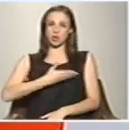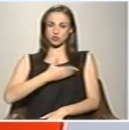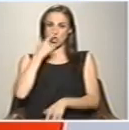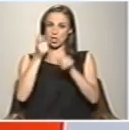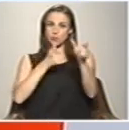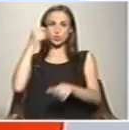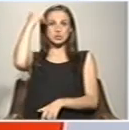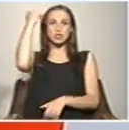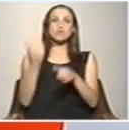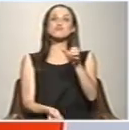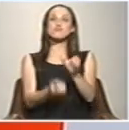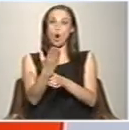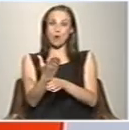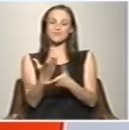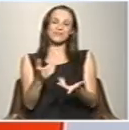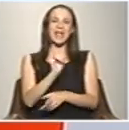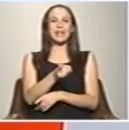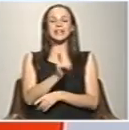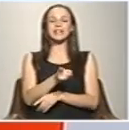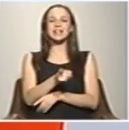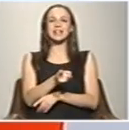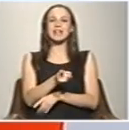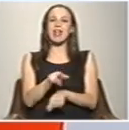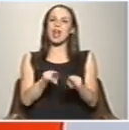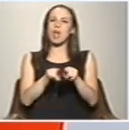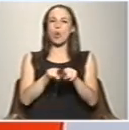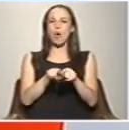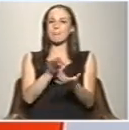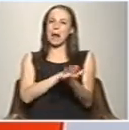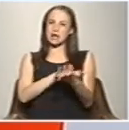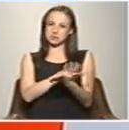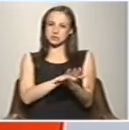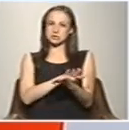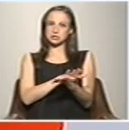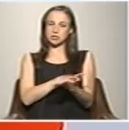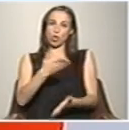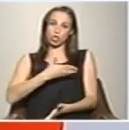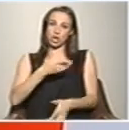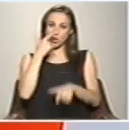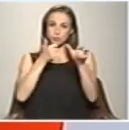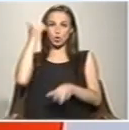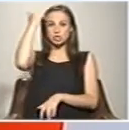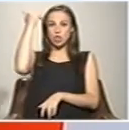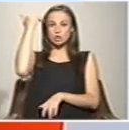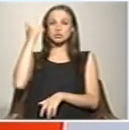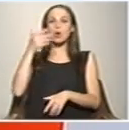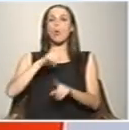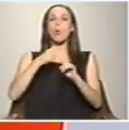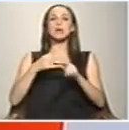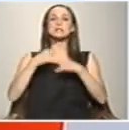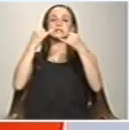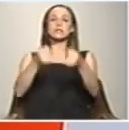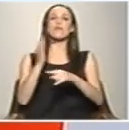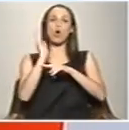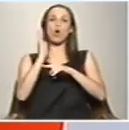pessoas idosas que a partir daí serviram, digamos assim, de carta dos idosos. Depois, mais tarde, no ano seguinte, foi feita a Conferência Internacional